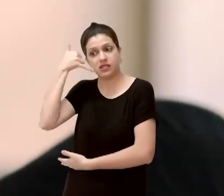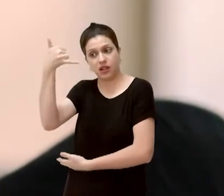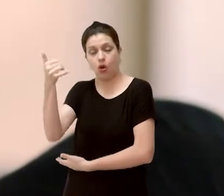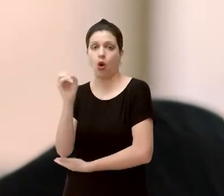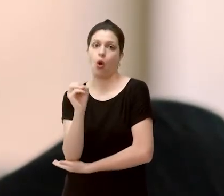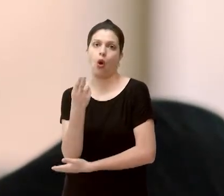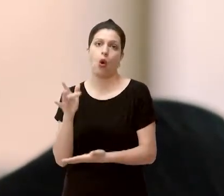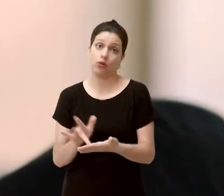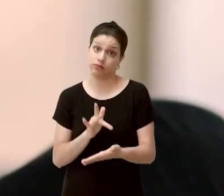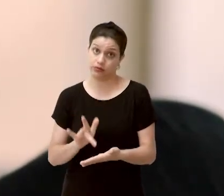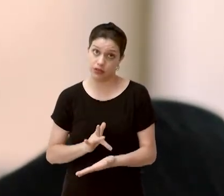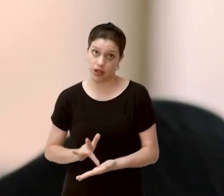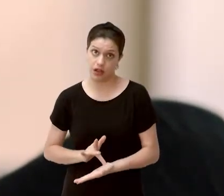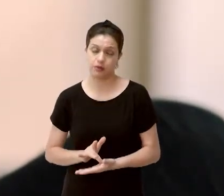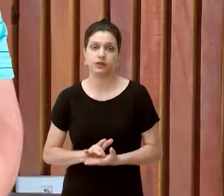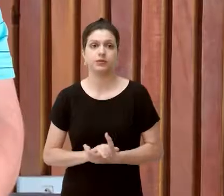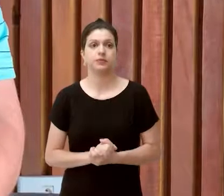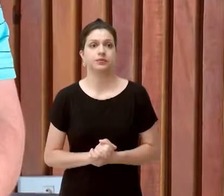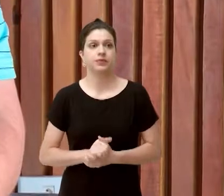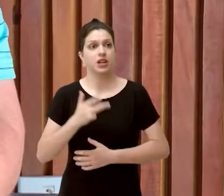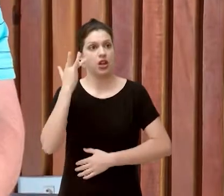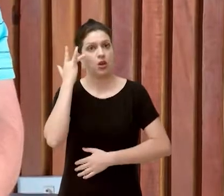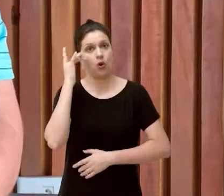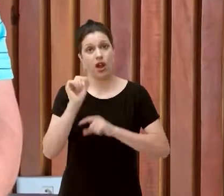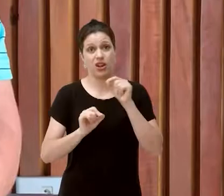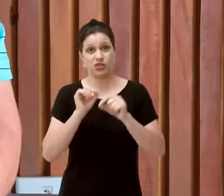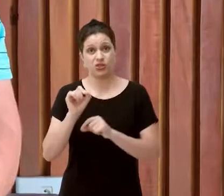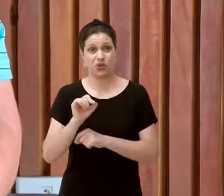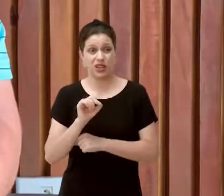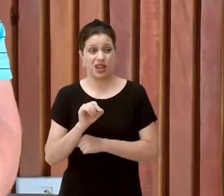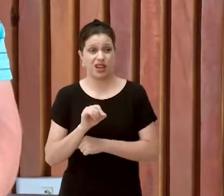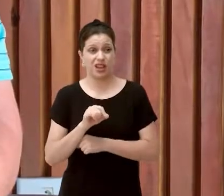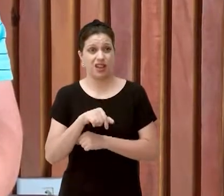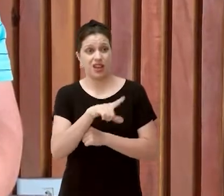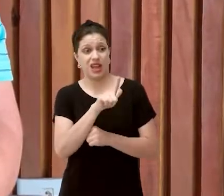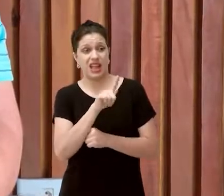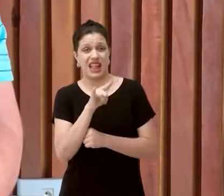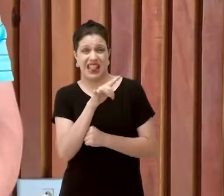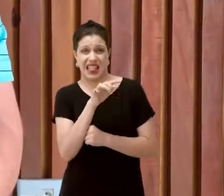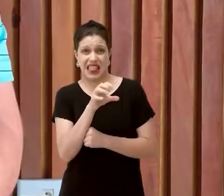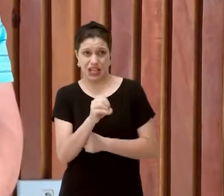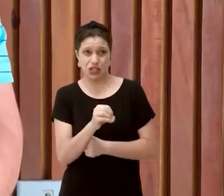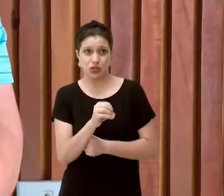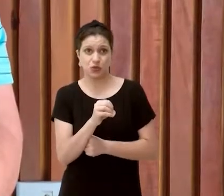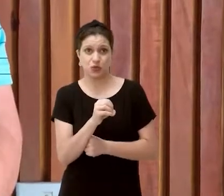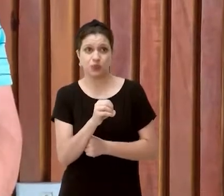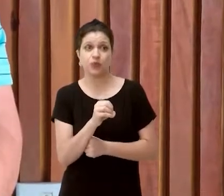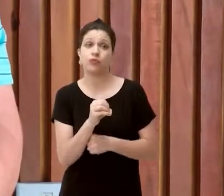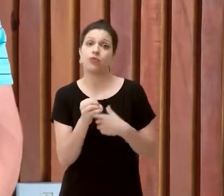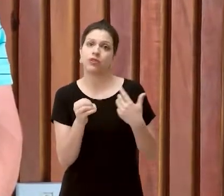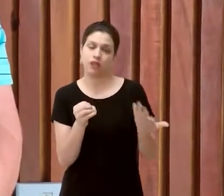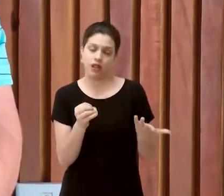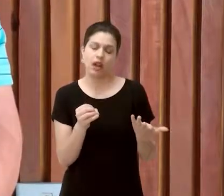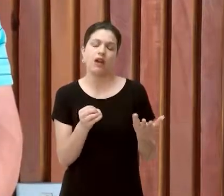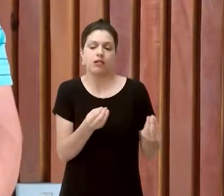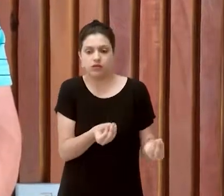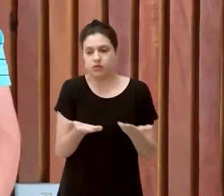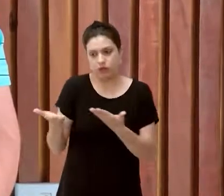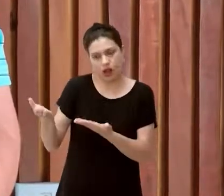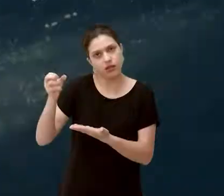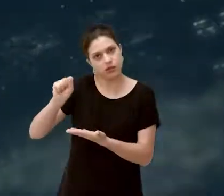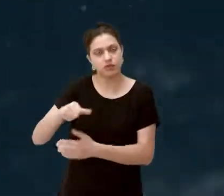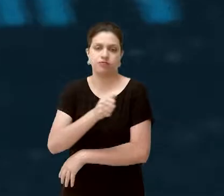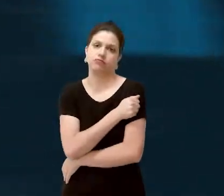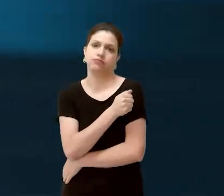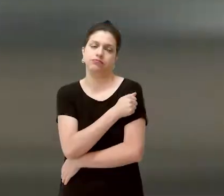telefones celulares ou tablets. Eu acho que é uma finalidade, em vez de virar lixo eletrônico, a melhor destinação seria